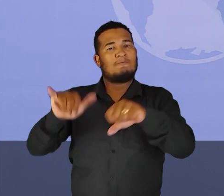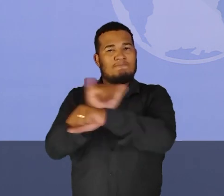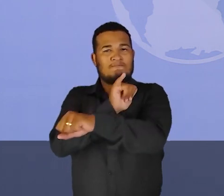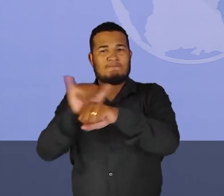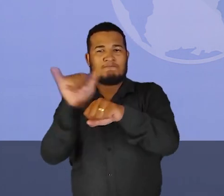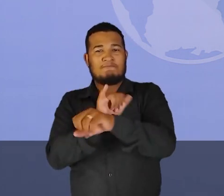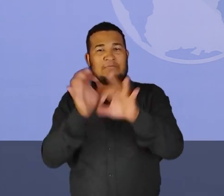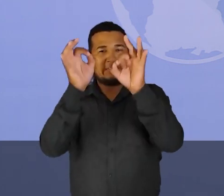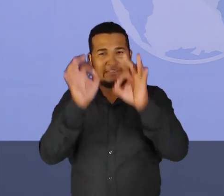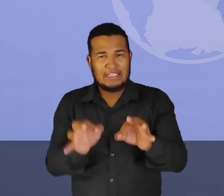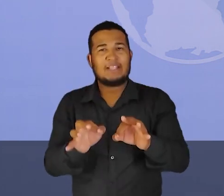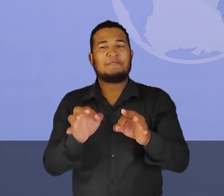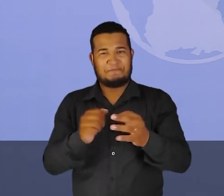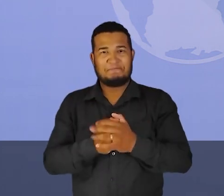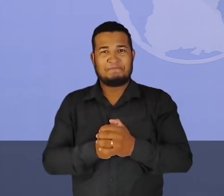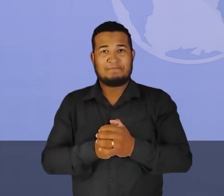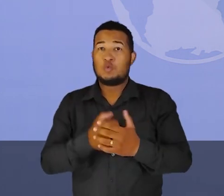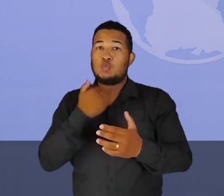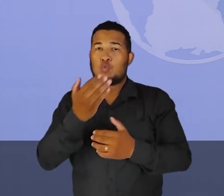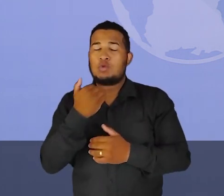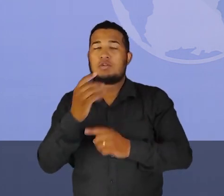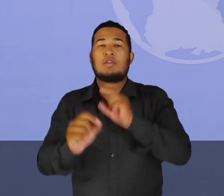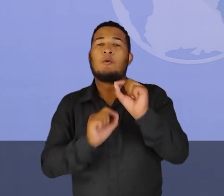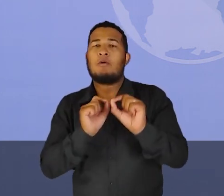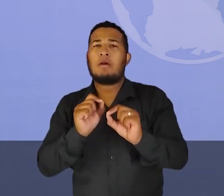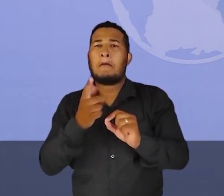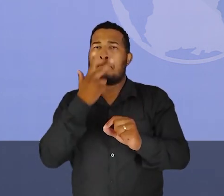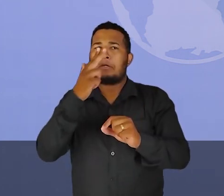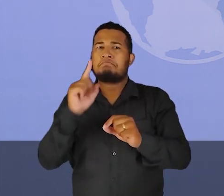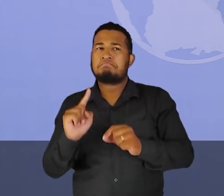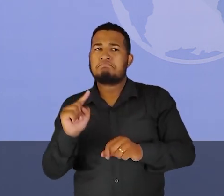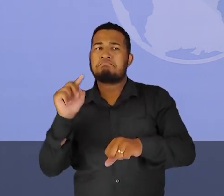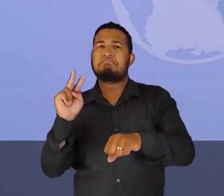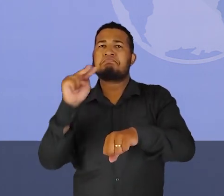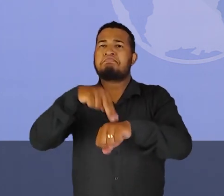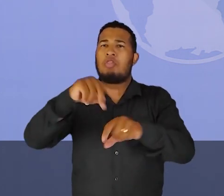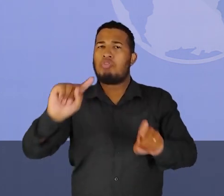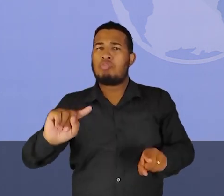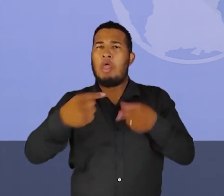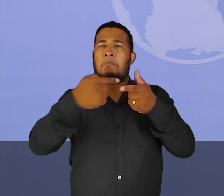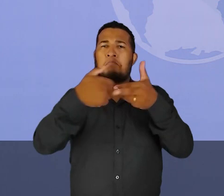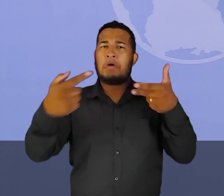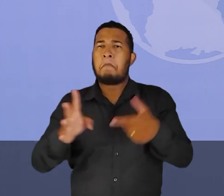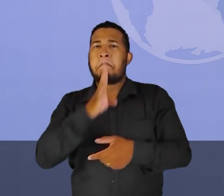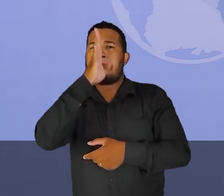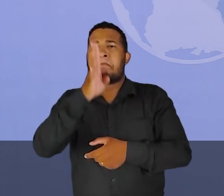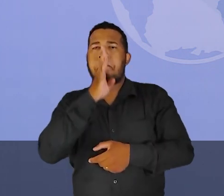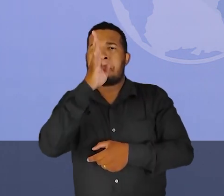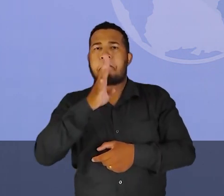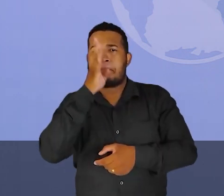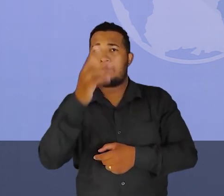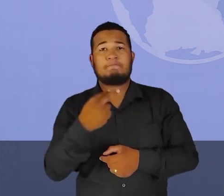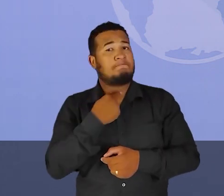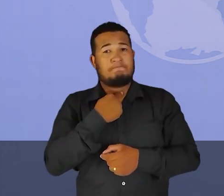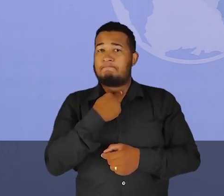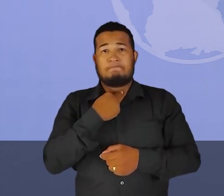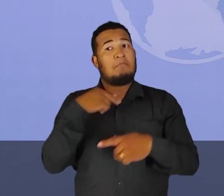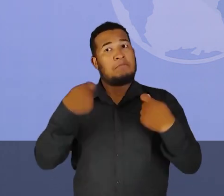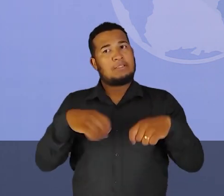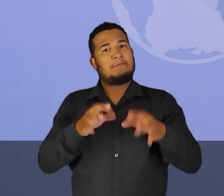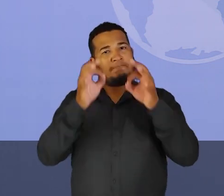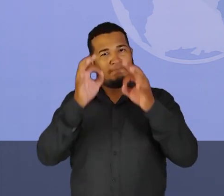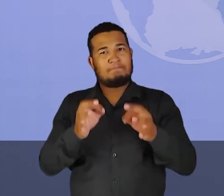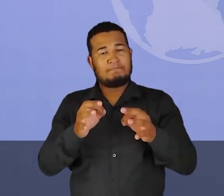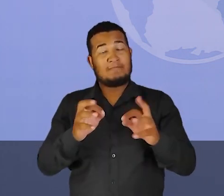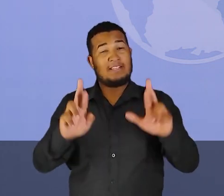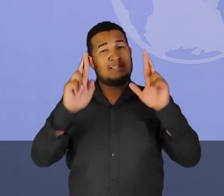com os equipamentos certos. Não podemos ir para as nossas lutas, os nossos desafios, sem termos o equipamento necessário.